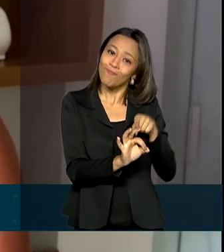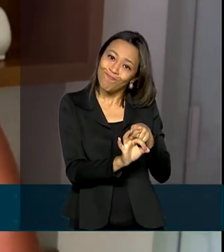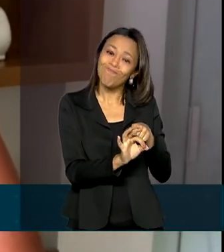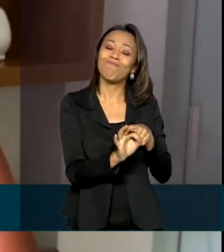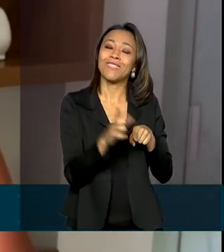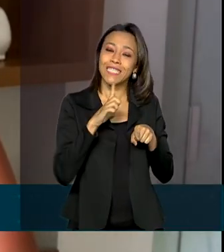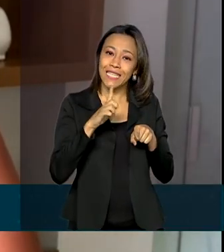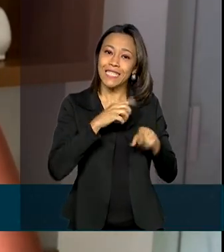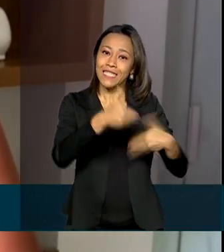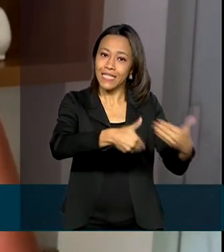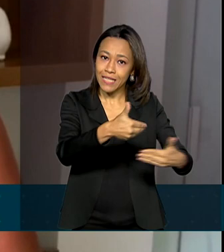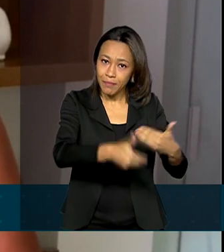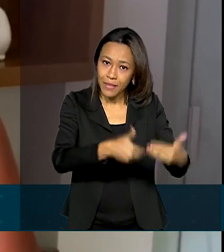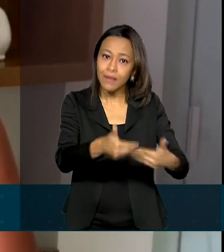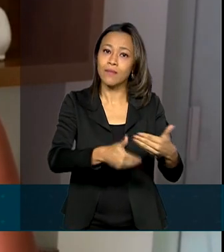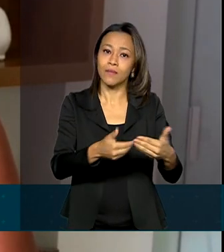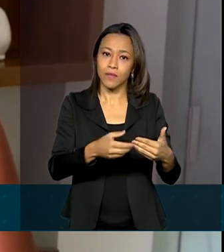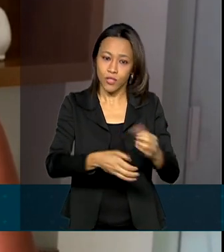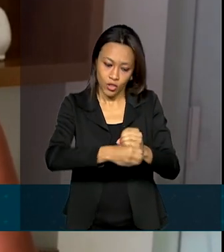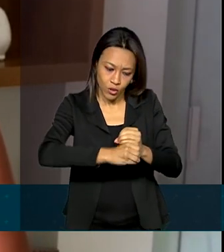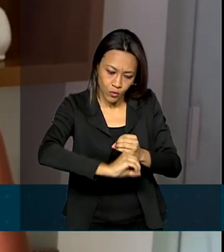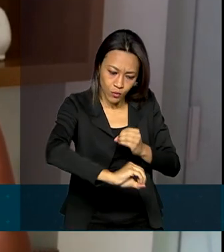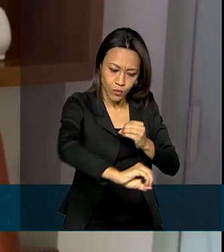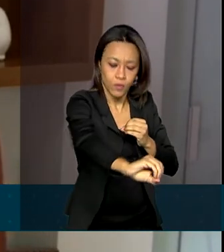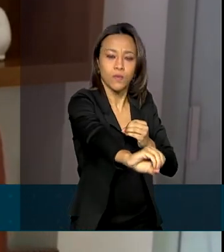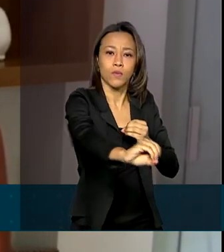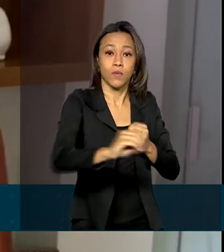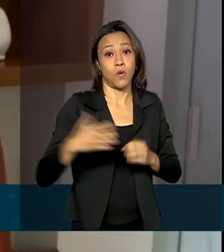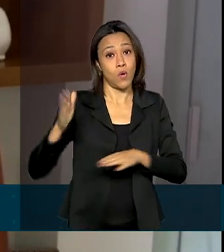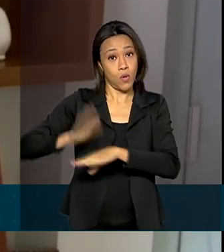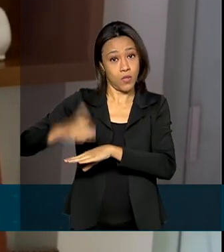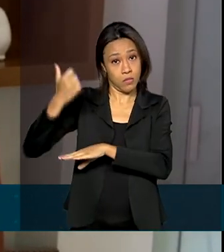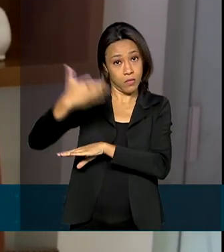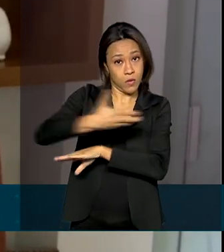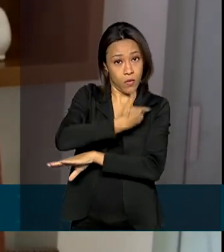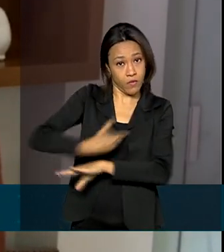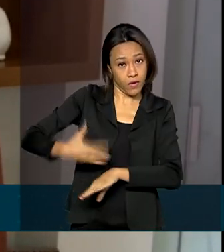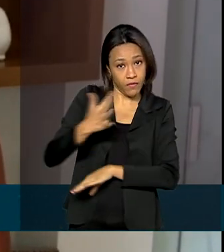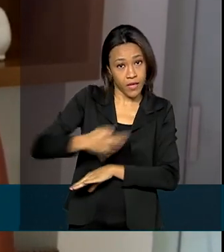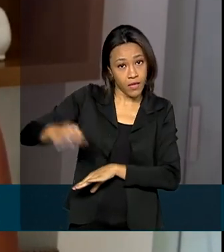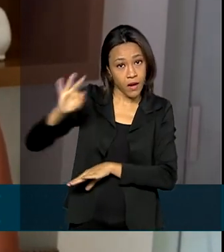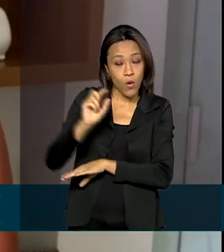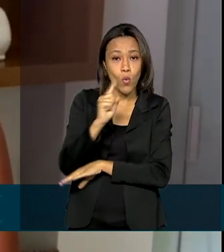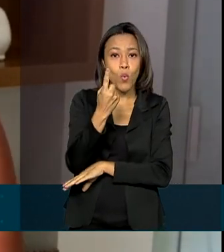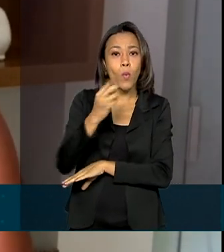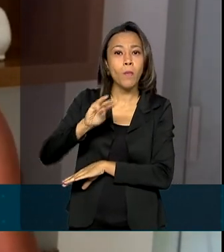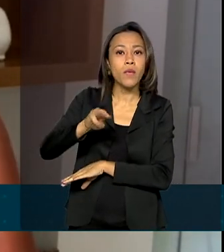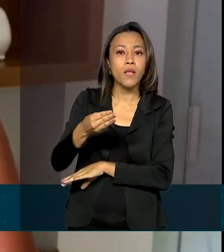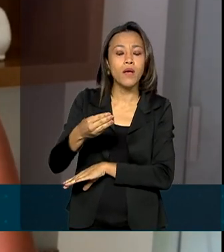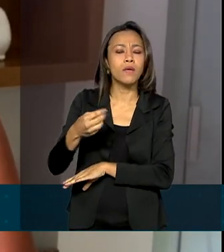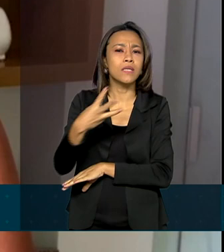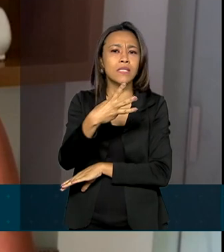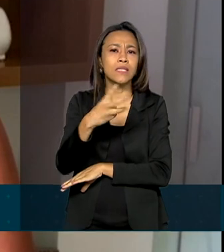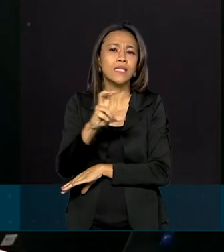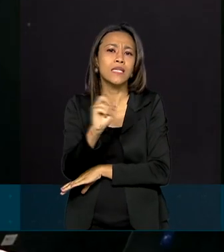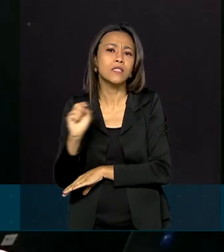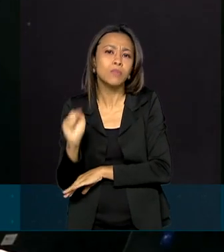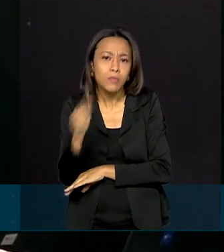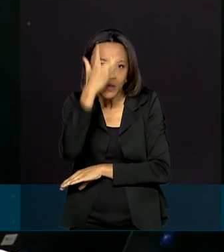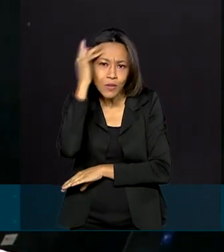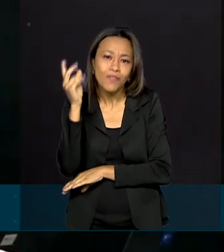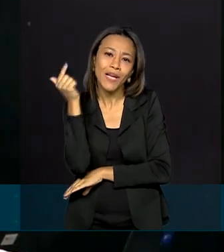tratamento de esgoto. Segundo o governo federal, um milhão e meio de pessoas serão beneficiadas.